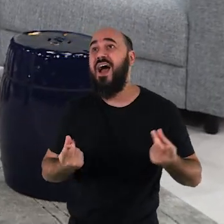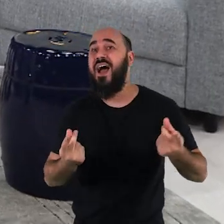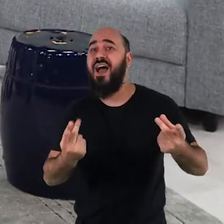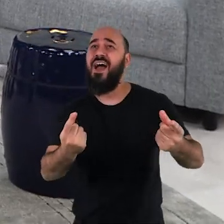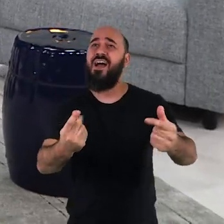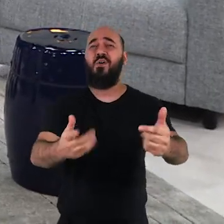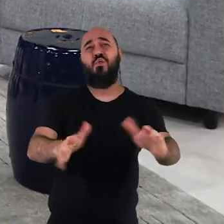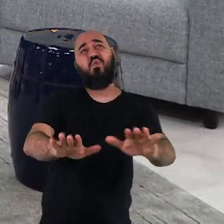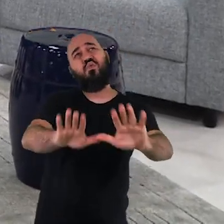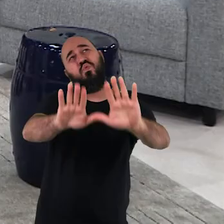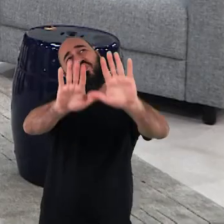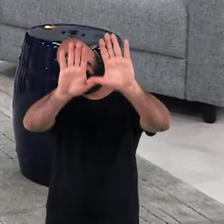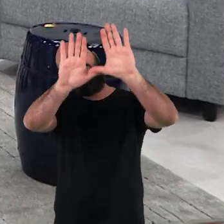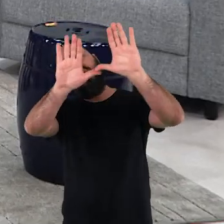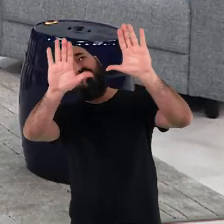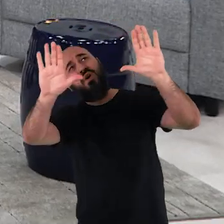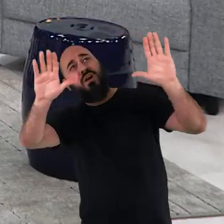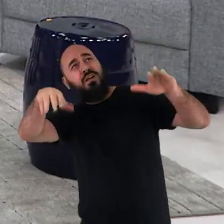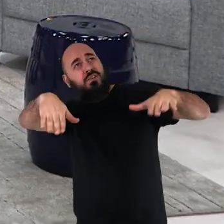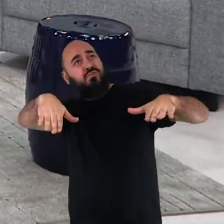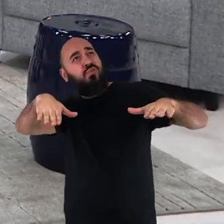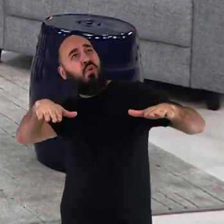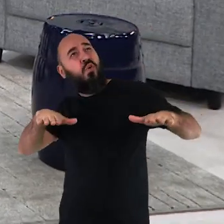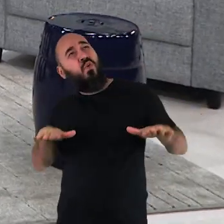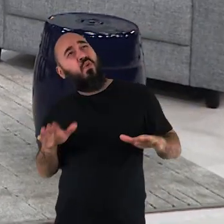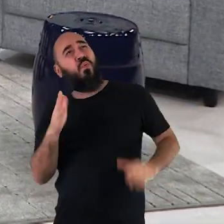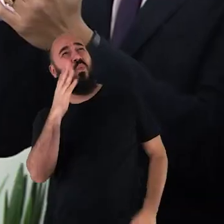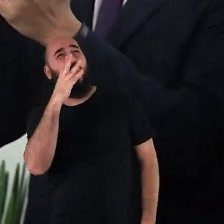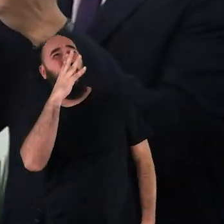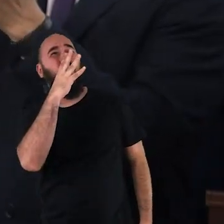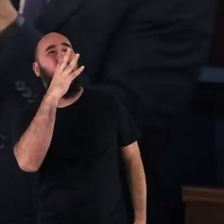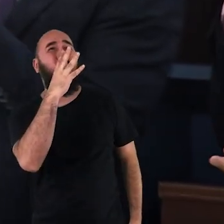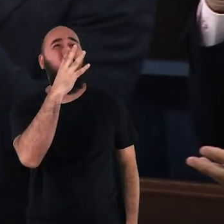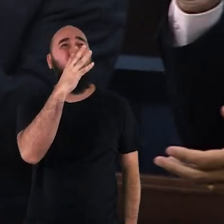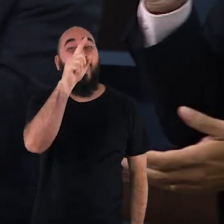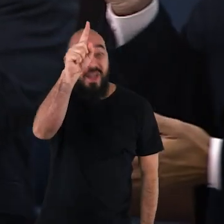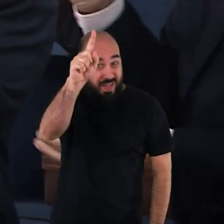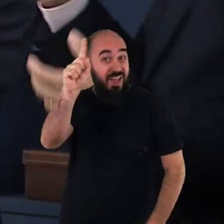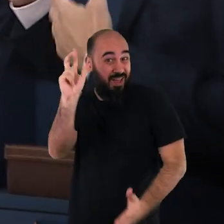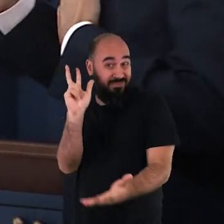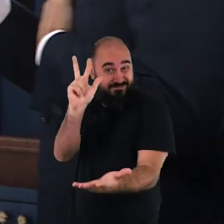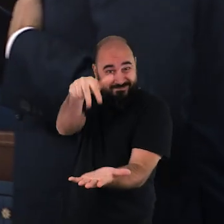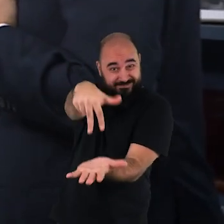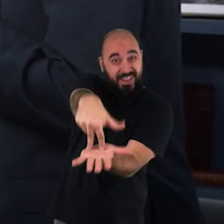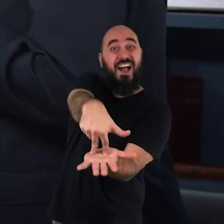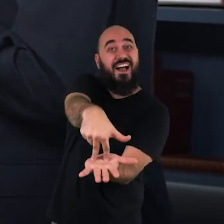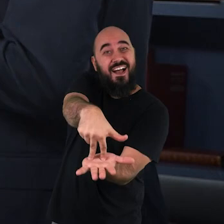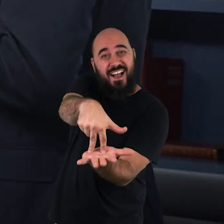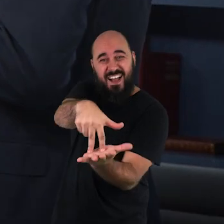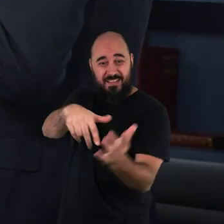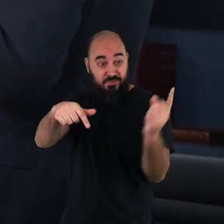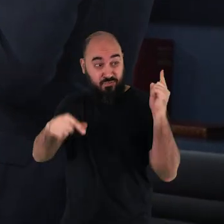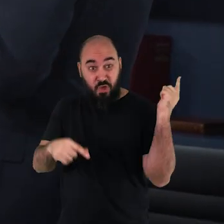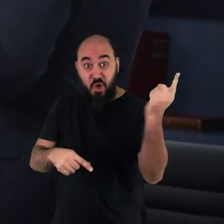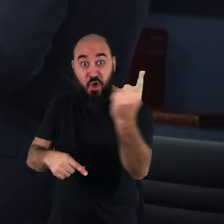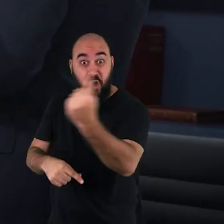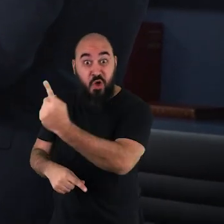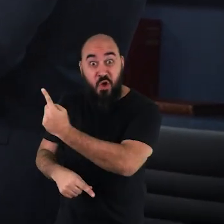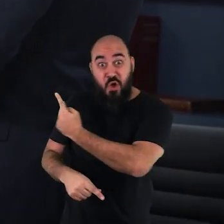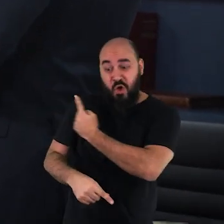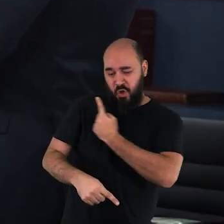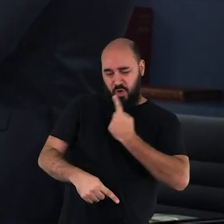trono teu, cegueira e com fervor, nossa voz